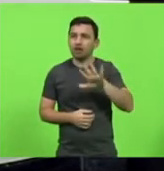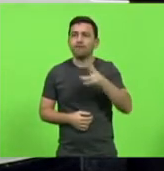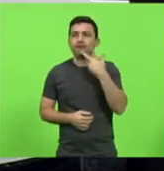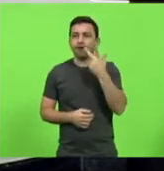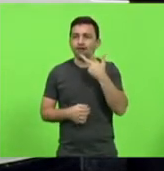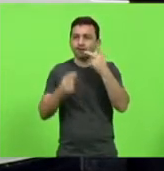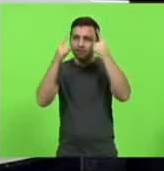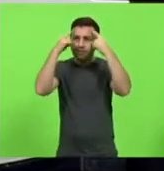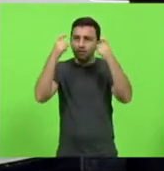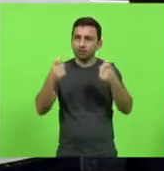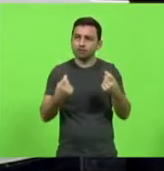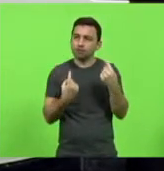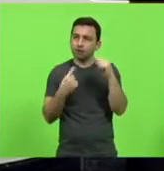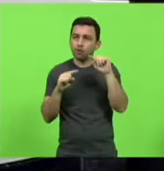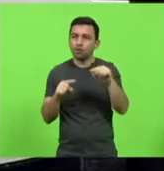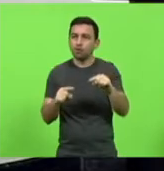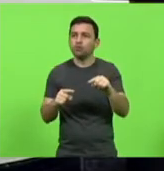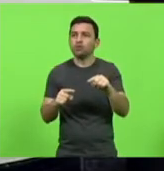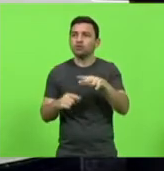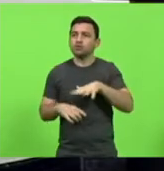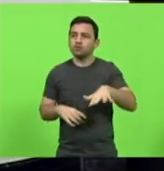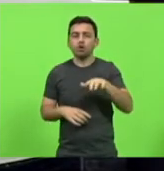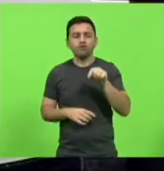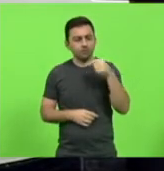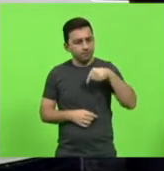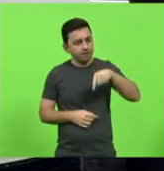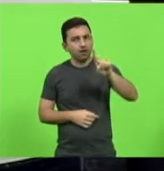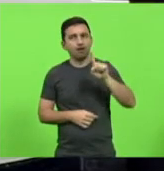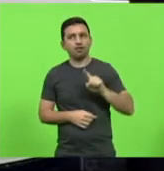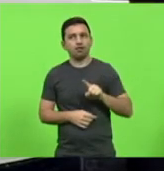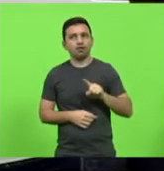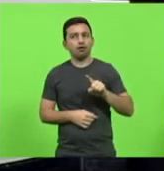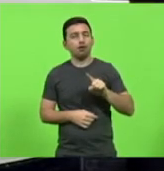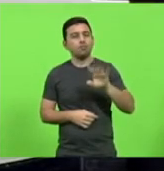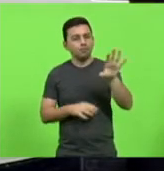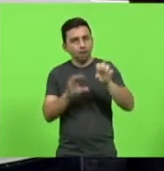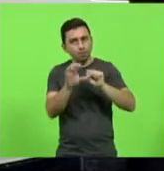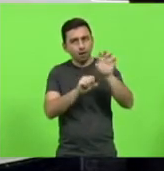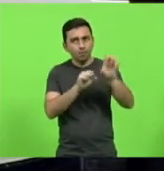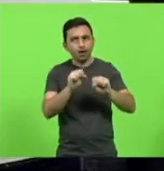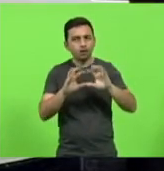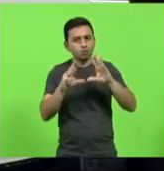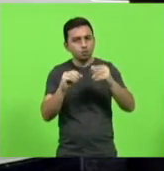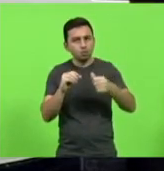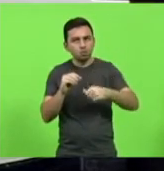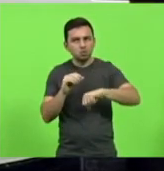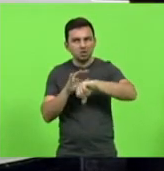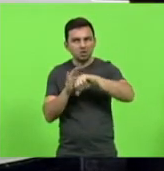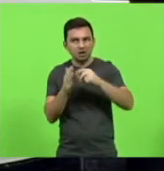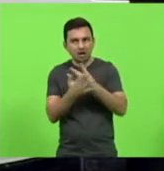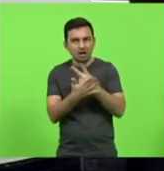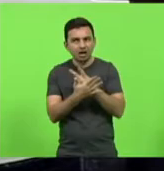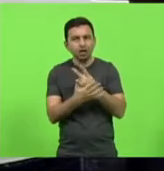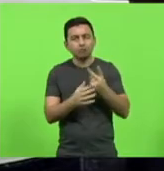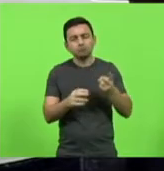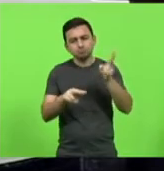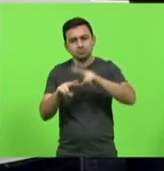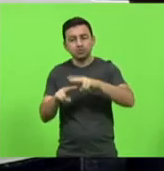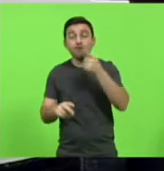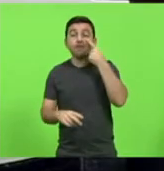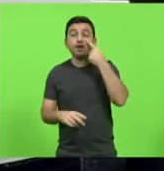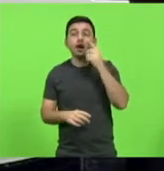violência policial. Diz: vocês vão lá e trazem esses bandidos presos para nós vermos o que